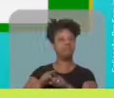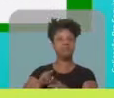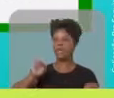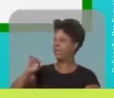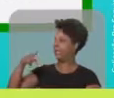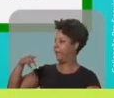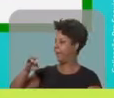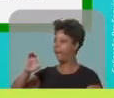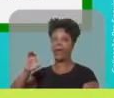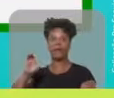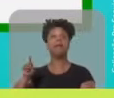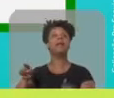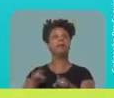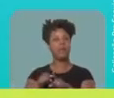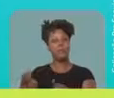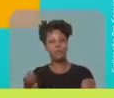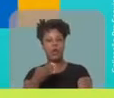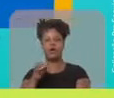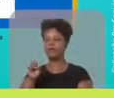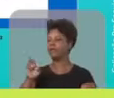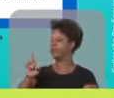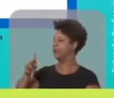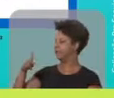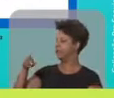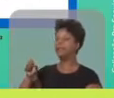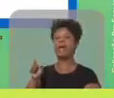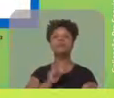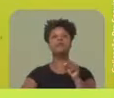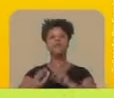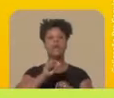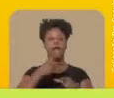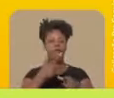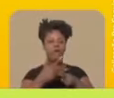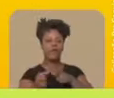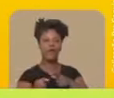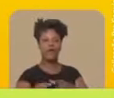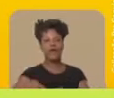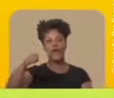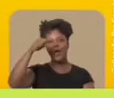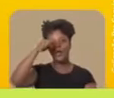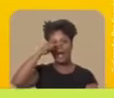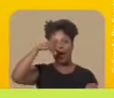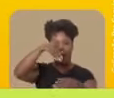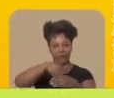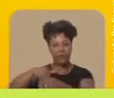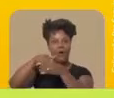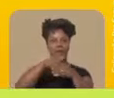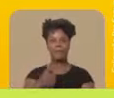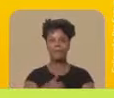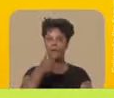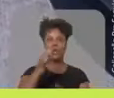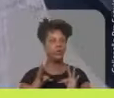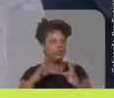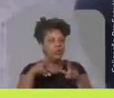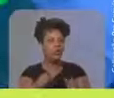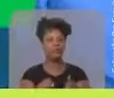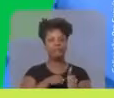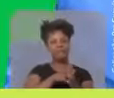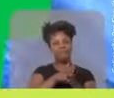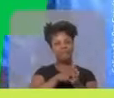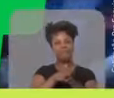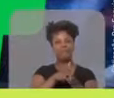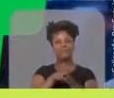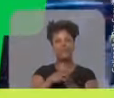IPEC comprovou e a Nova Serpes confirmou. É Caiado no primeiro turno em todas as